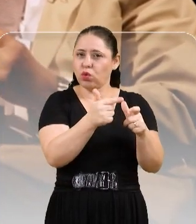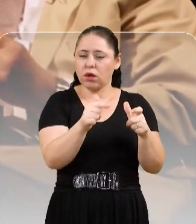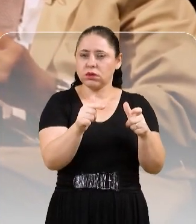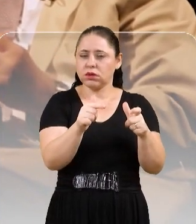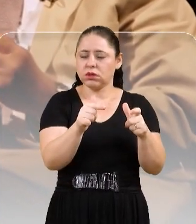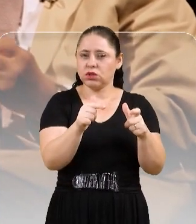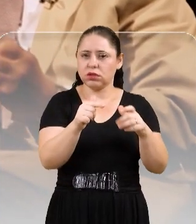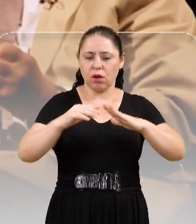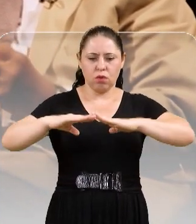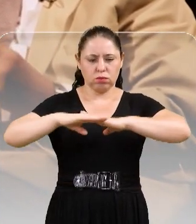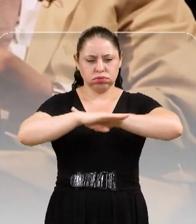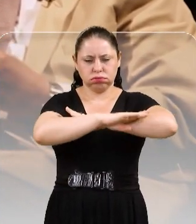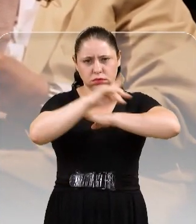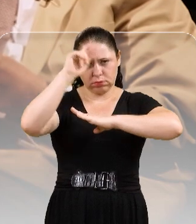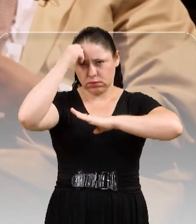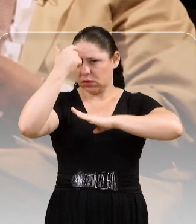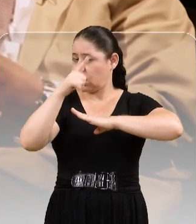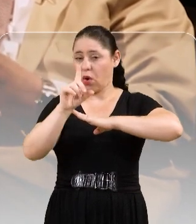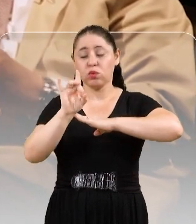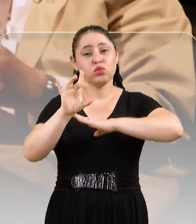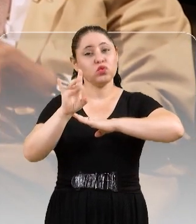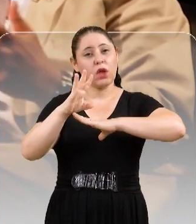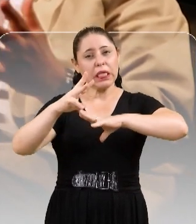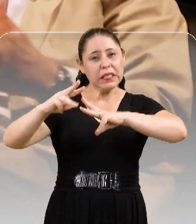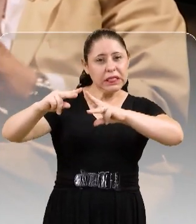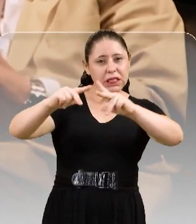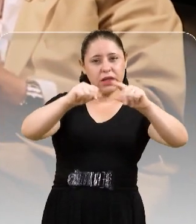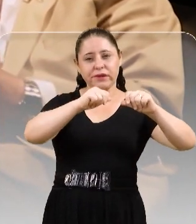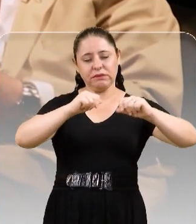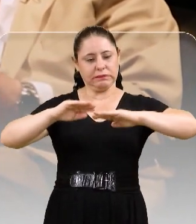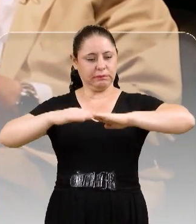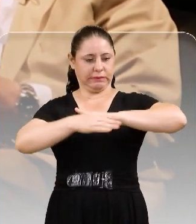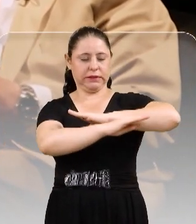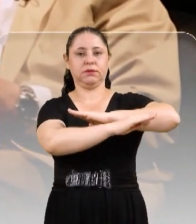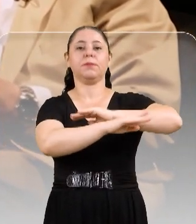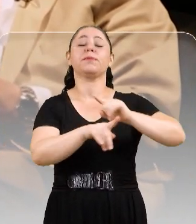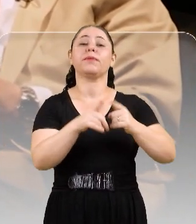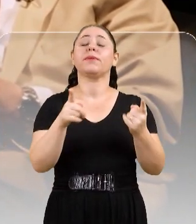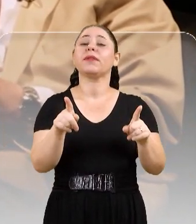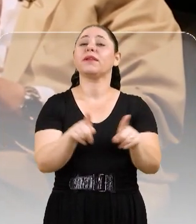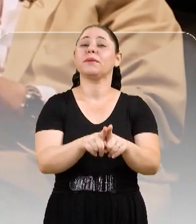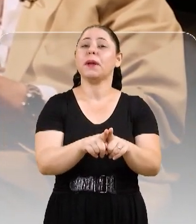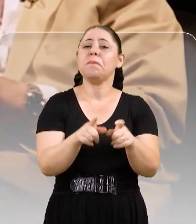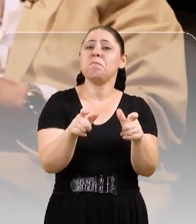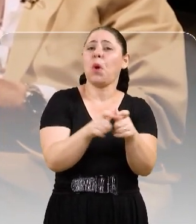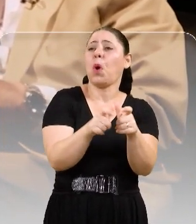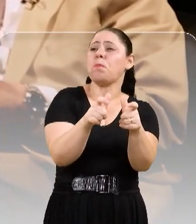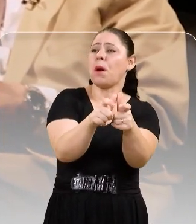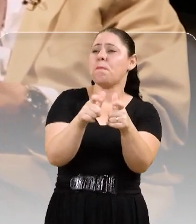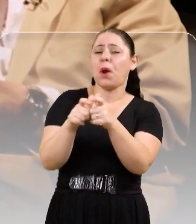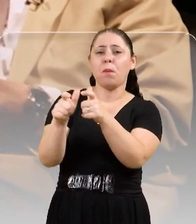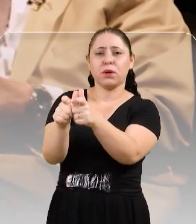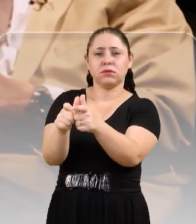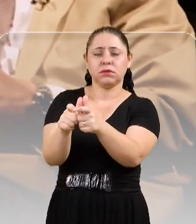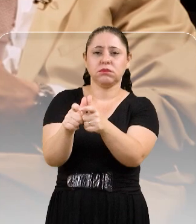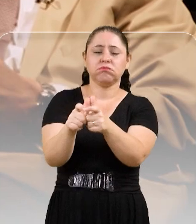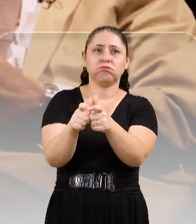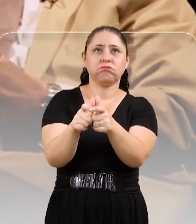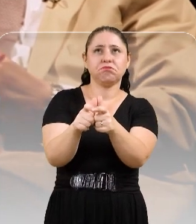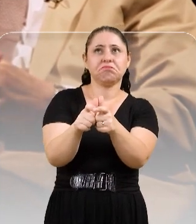tinha asfalto sequer, né? Eram ruas de terra, etc. E